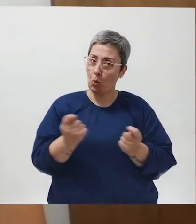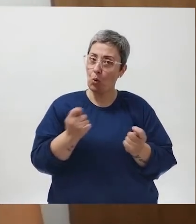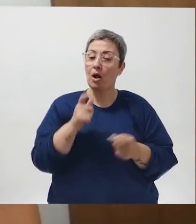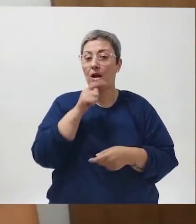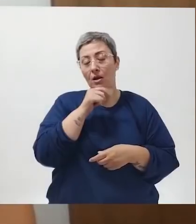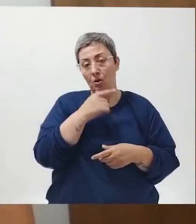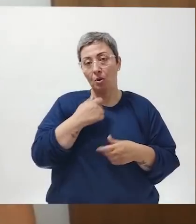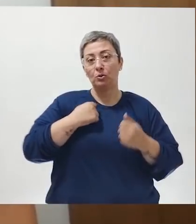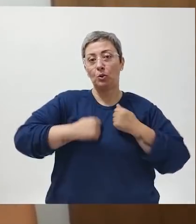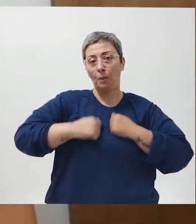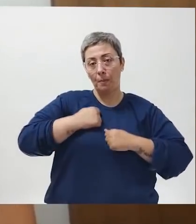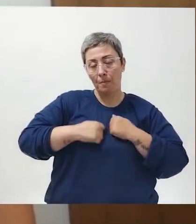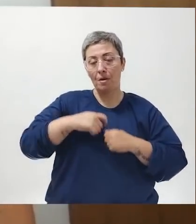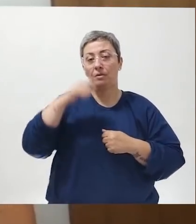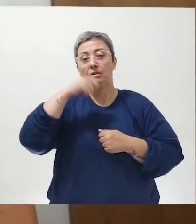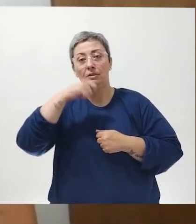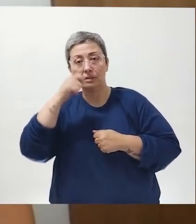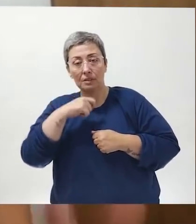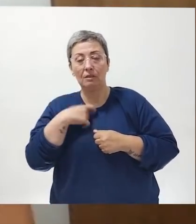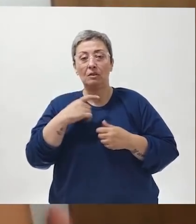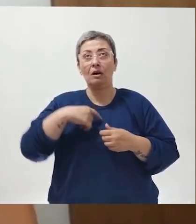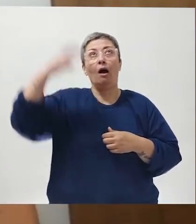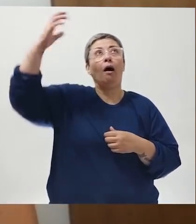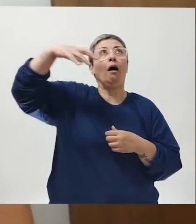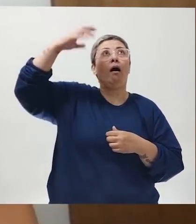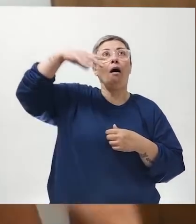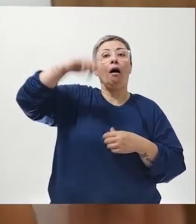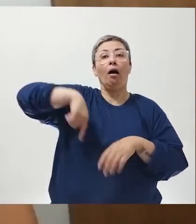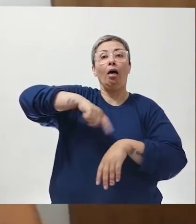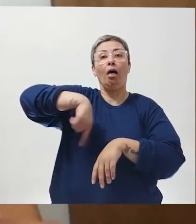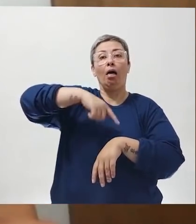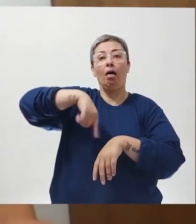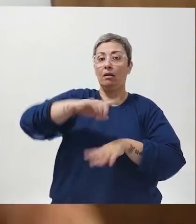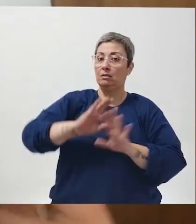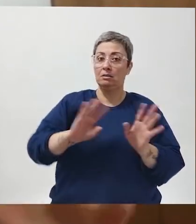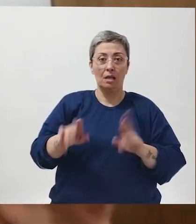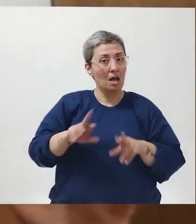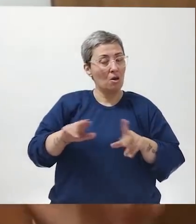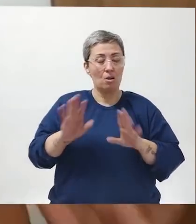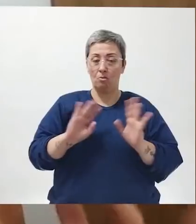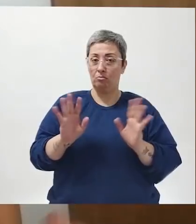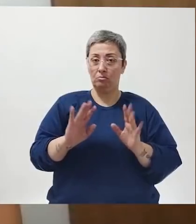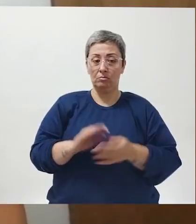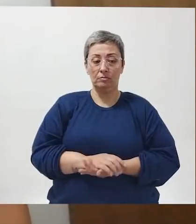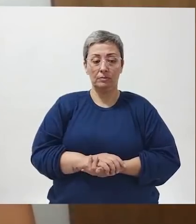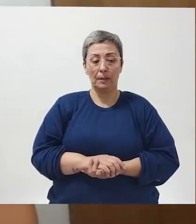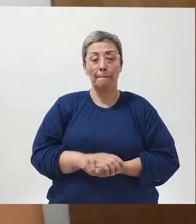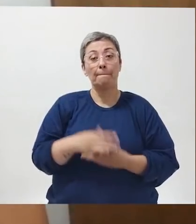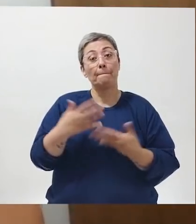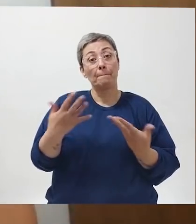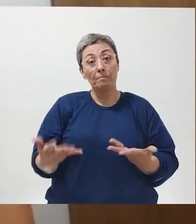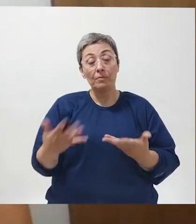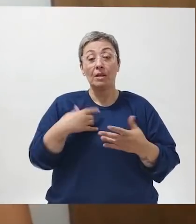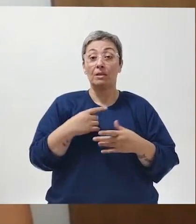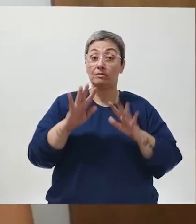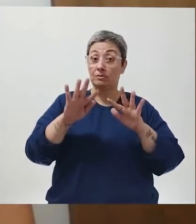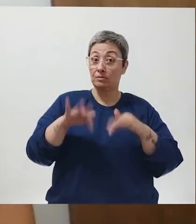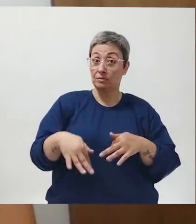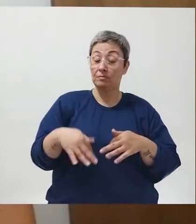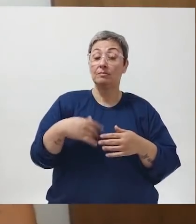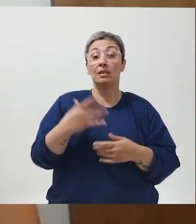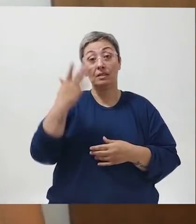pia. A cada litro de óleo que você joga na pia, contamina 25 mil litros de água. E terceiro